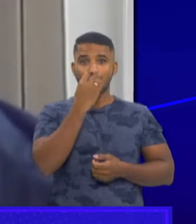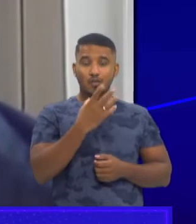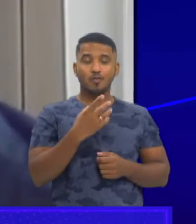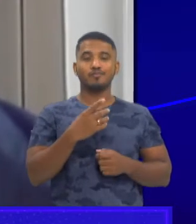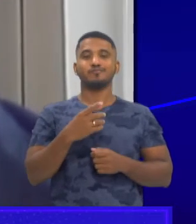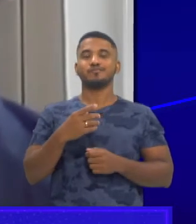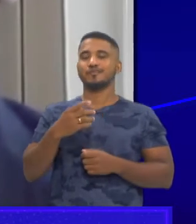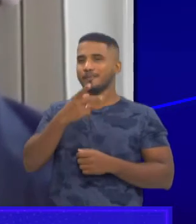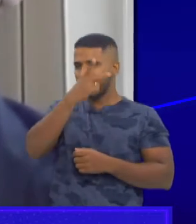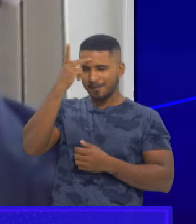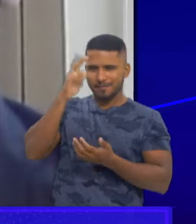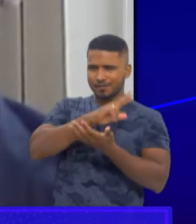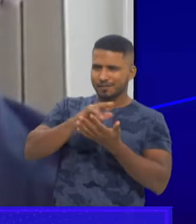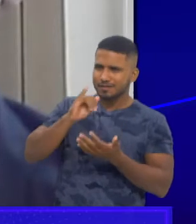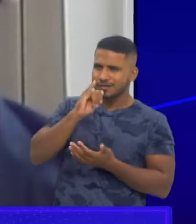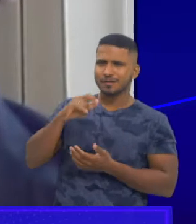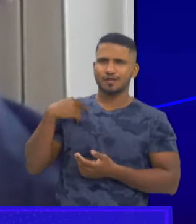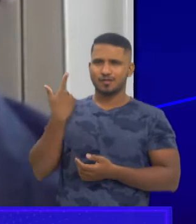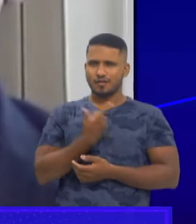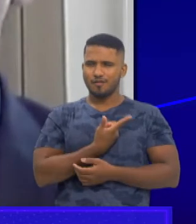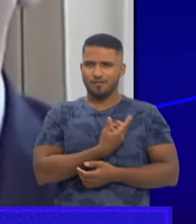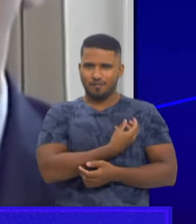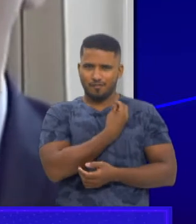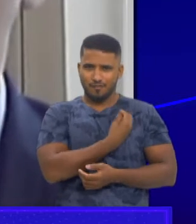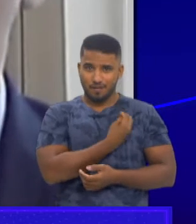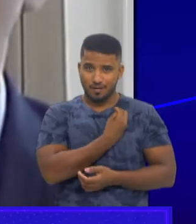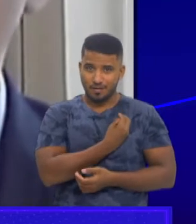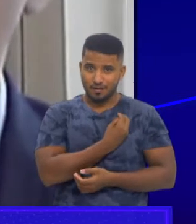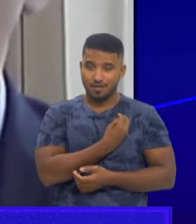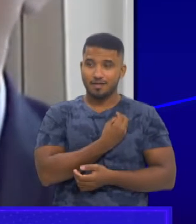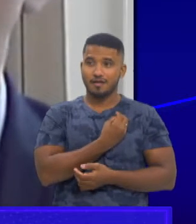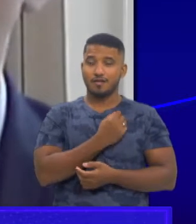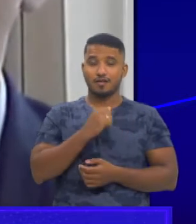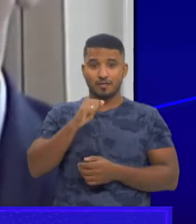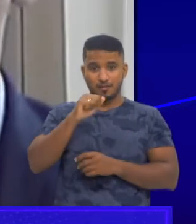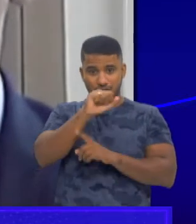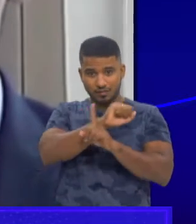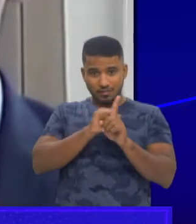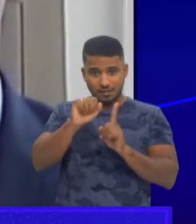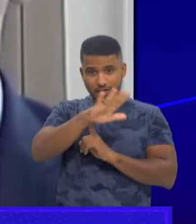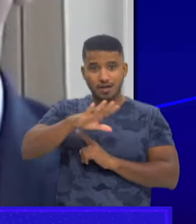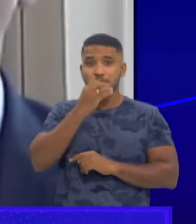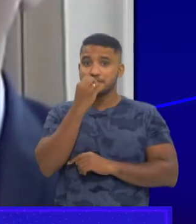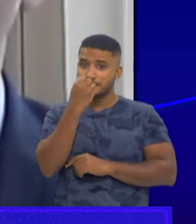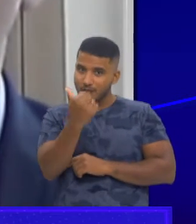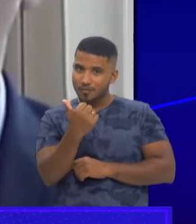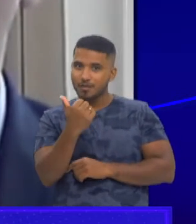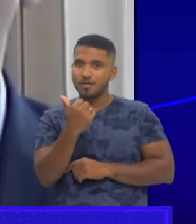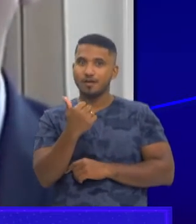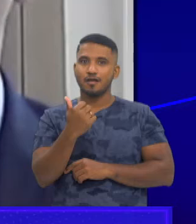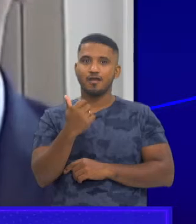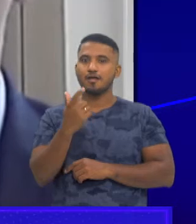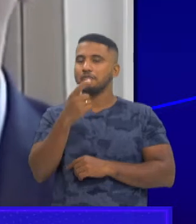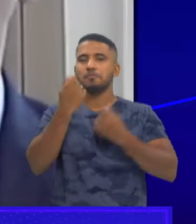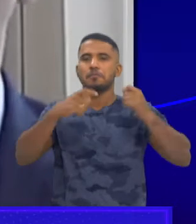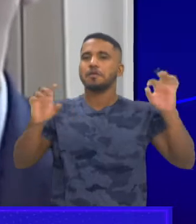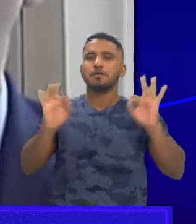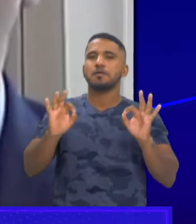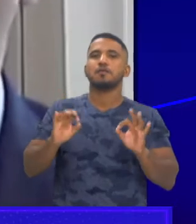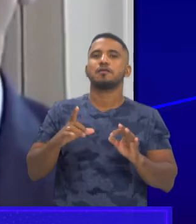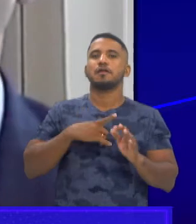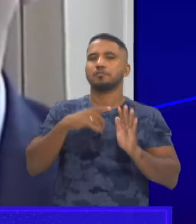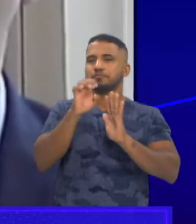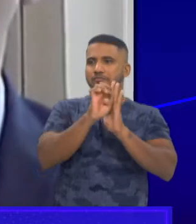do setembro amarelo, isso. Prevenção ao suicídio. Eu estou no escritório, tem uma impressora atrás, alguns livros, e